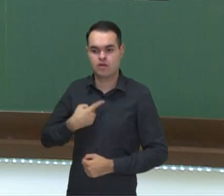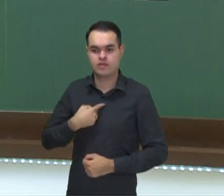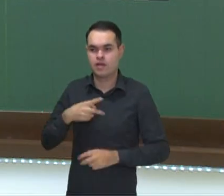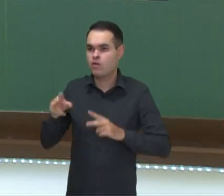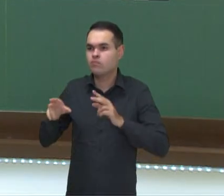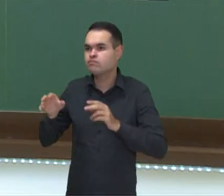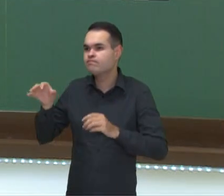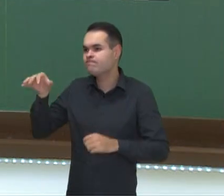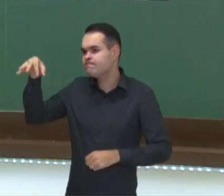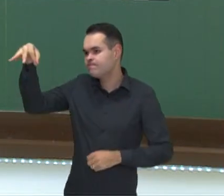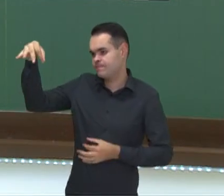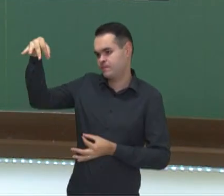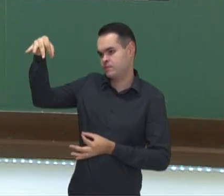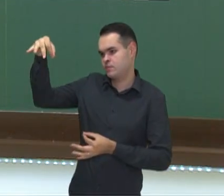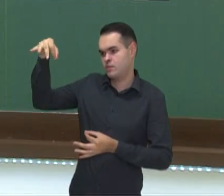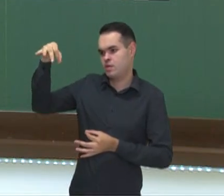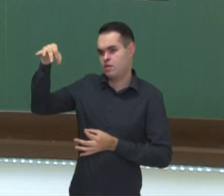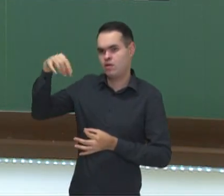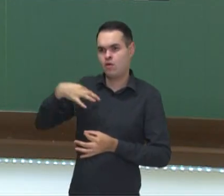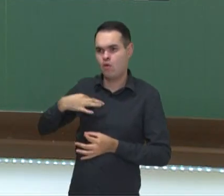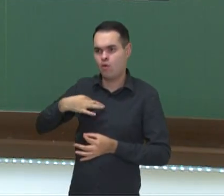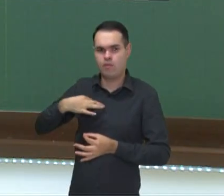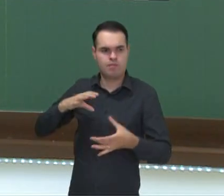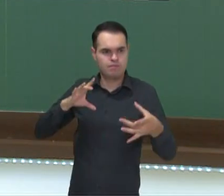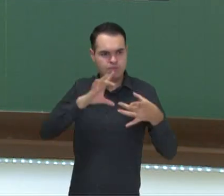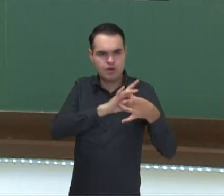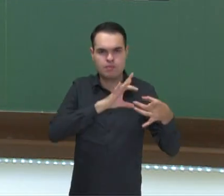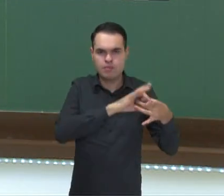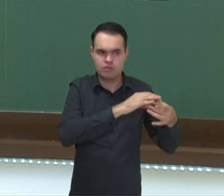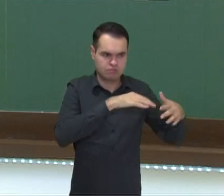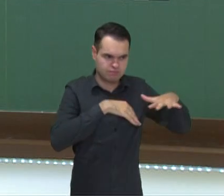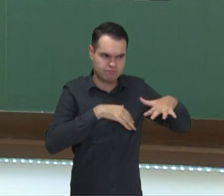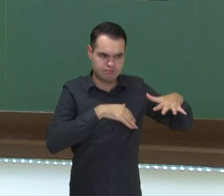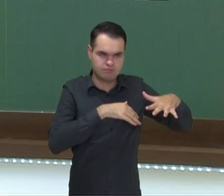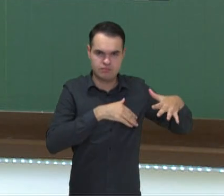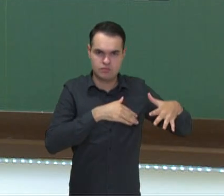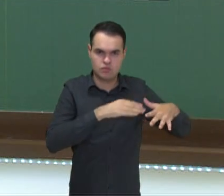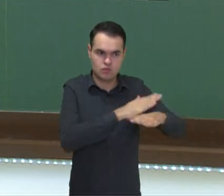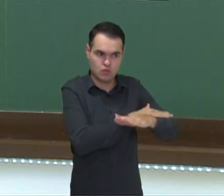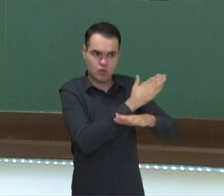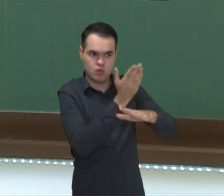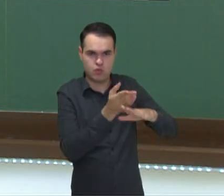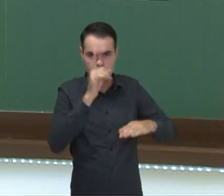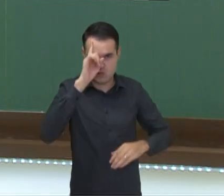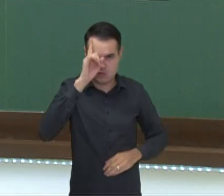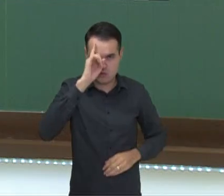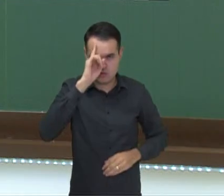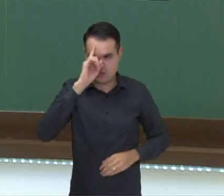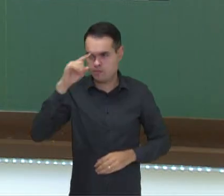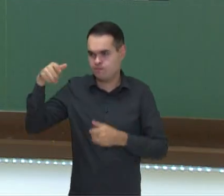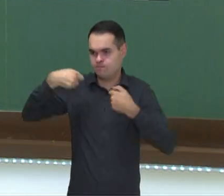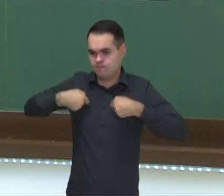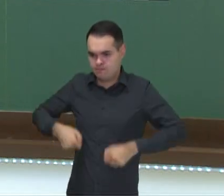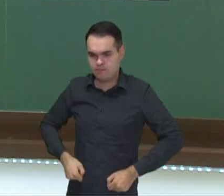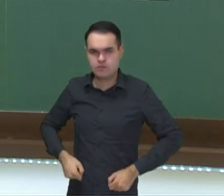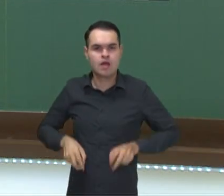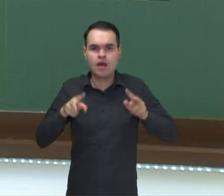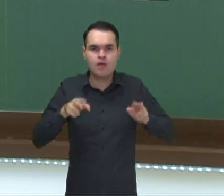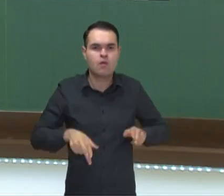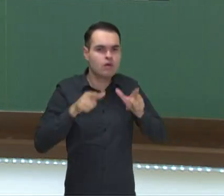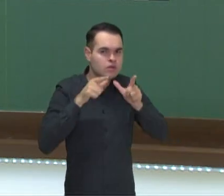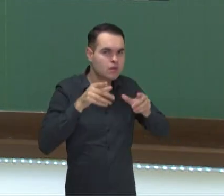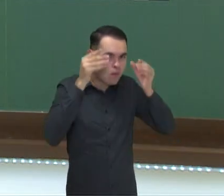roupa cada manhã para determinada situação que vamos enfrentar no dia a dia, assim também é a linguagem. Assim